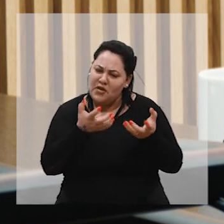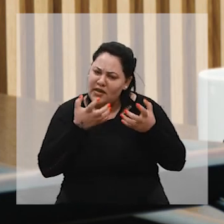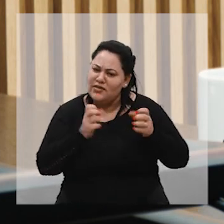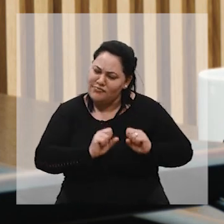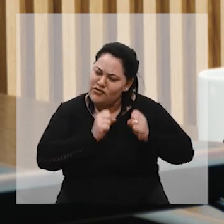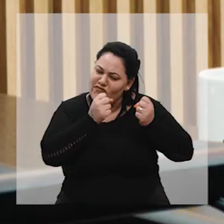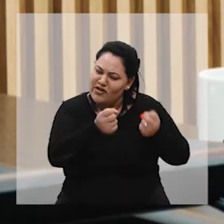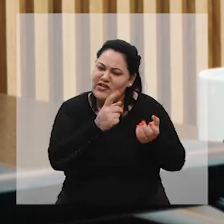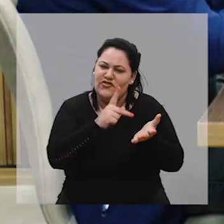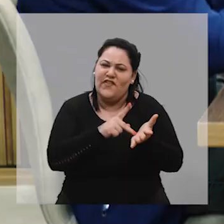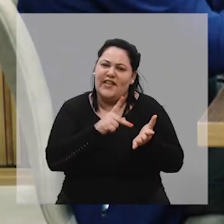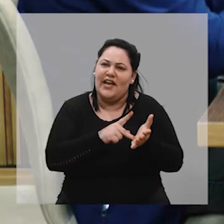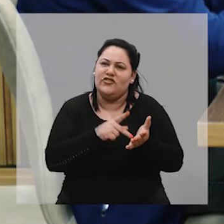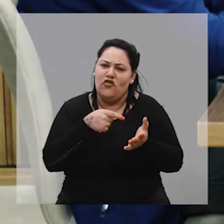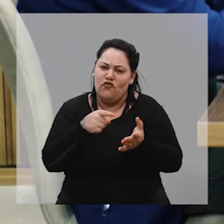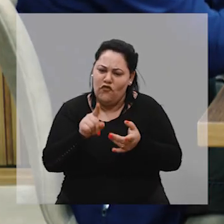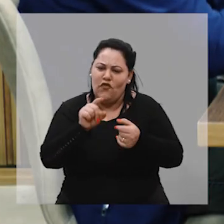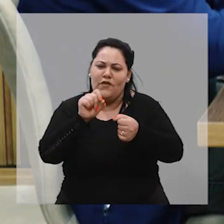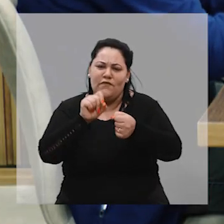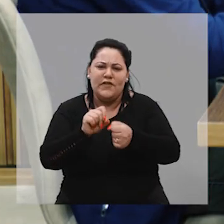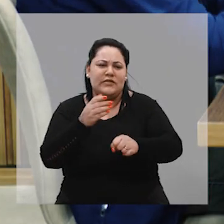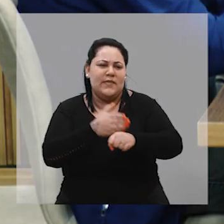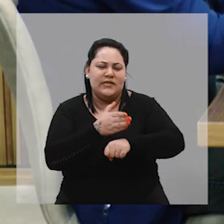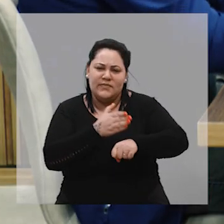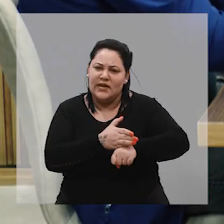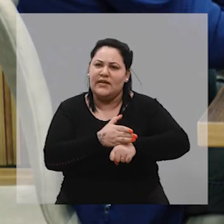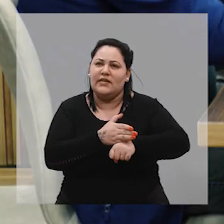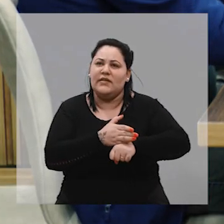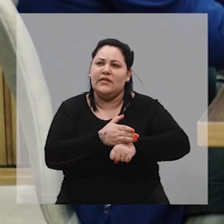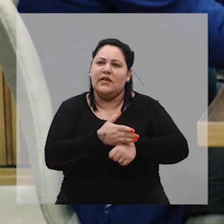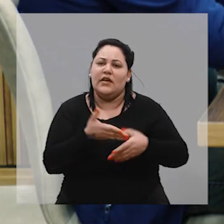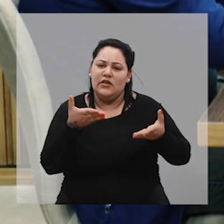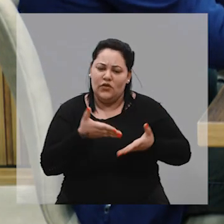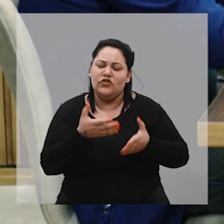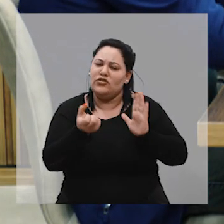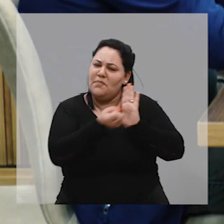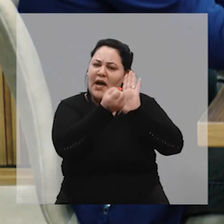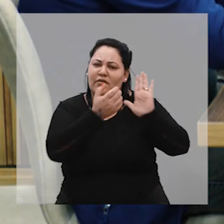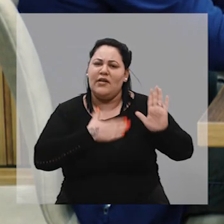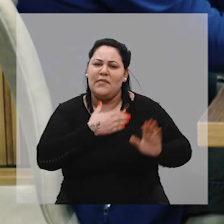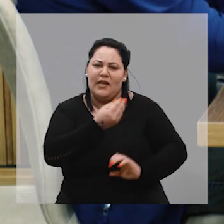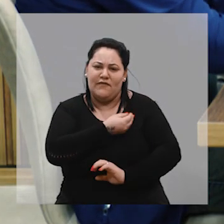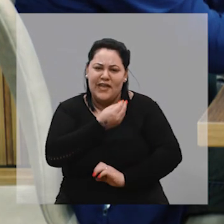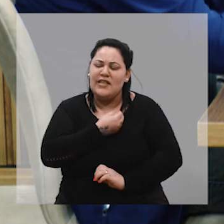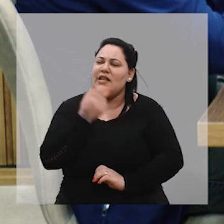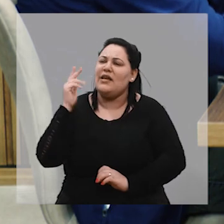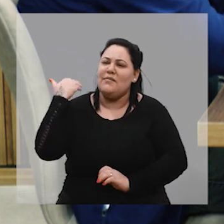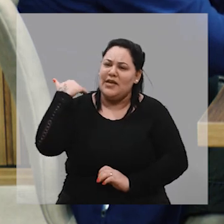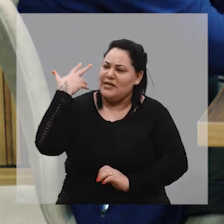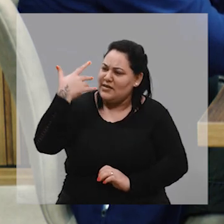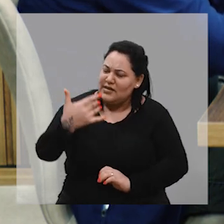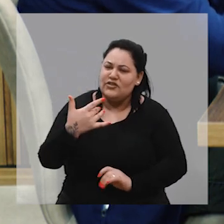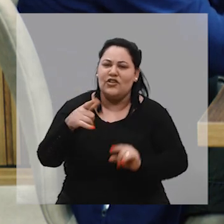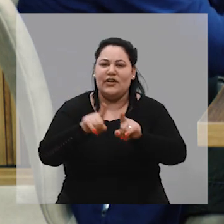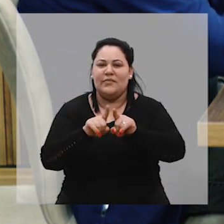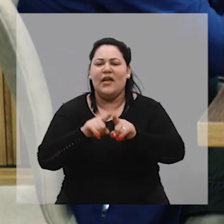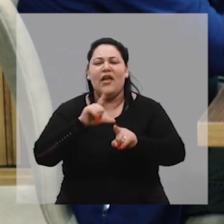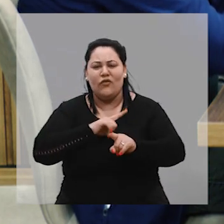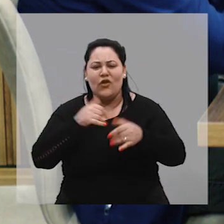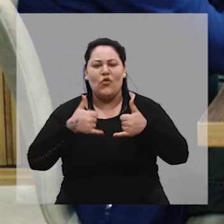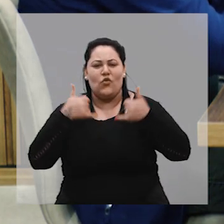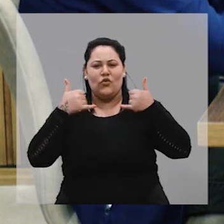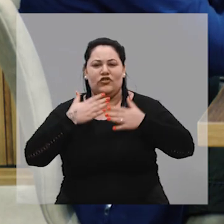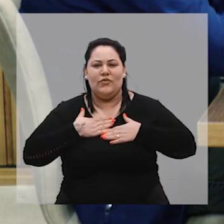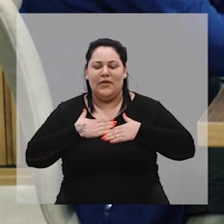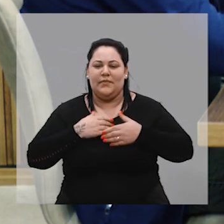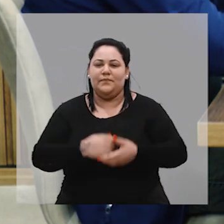queria chegar, cara. Força de Eu vontade. fui, fiz e era isso e hoje tá na minha história. Esforço e dedicação. Sabe? Então eu